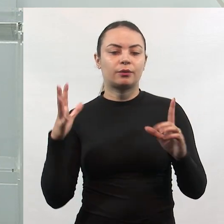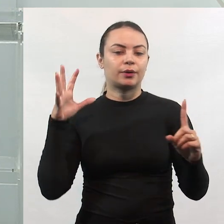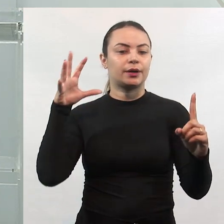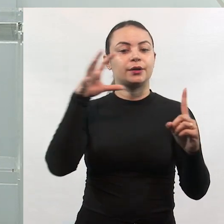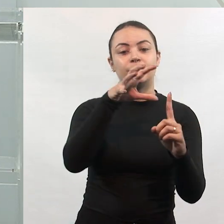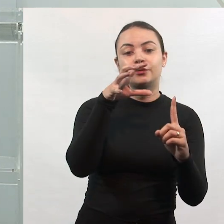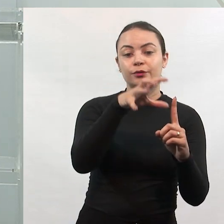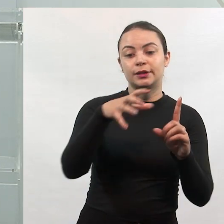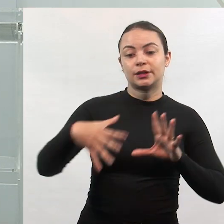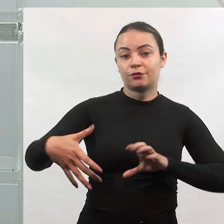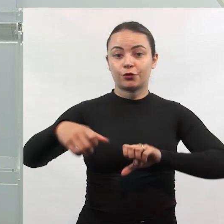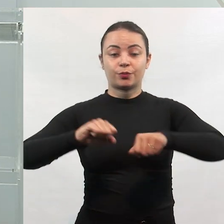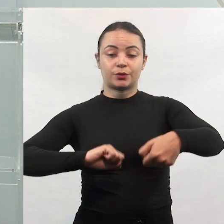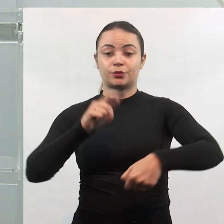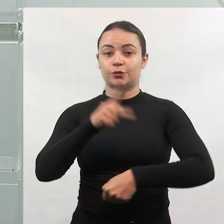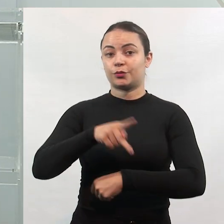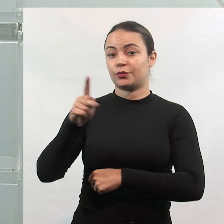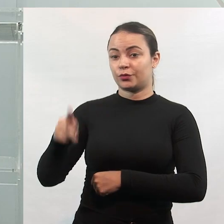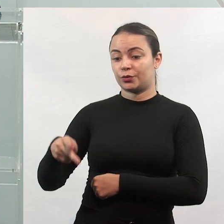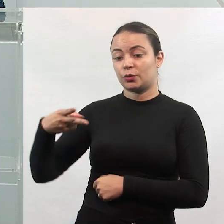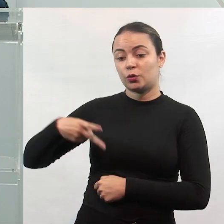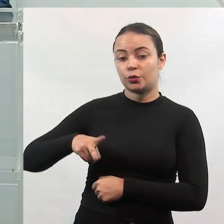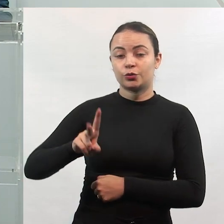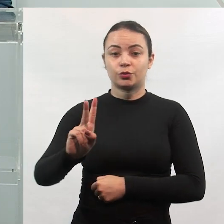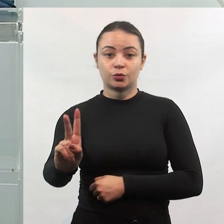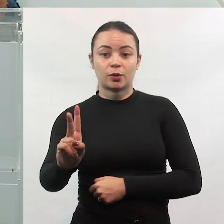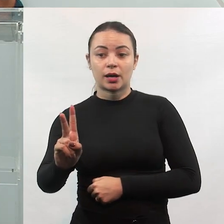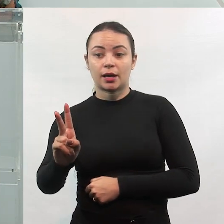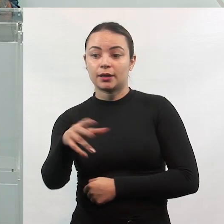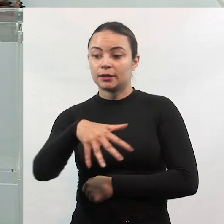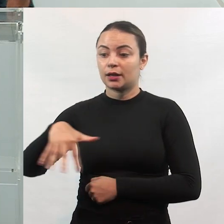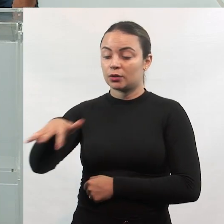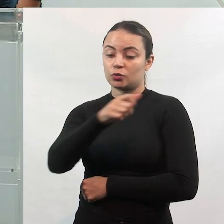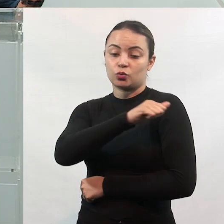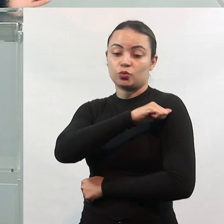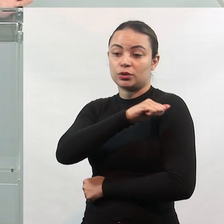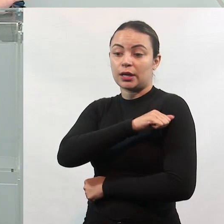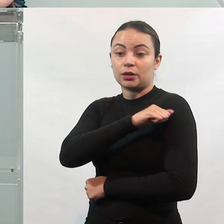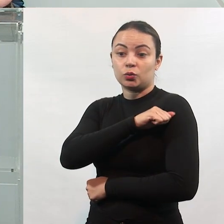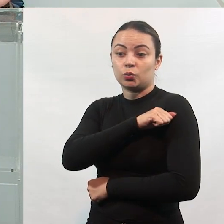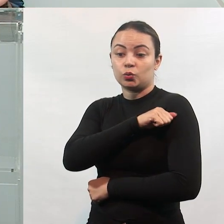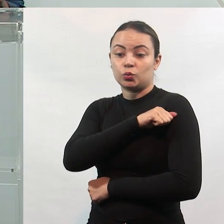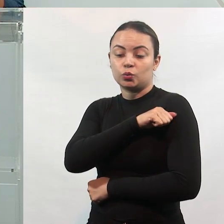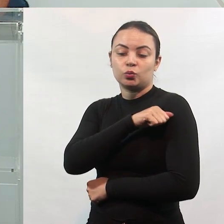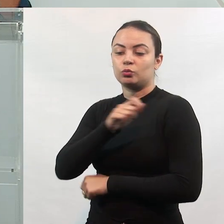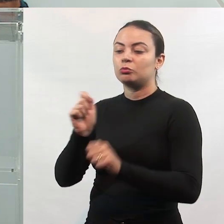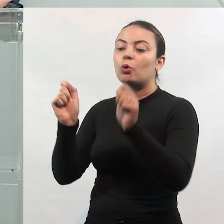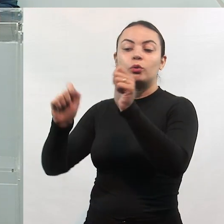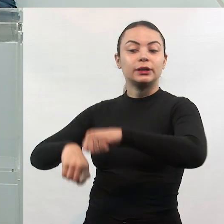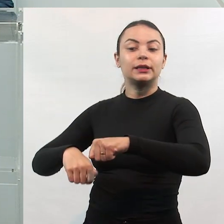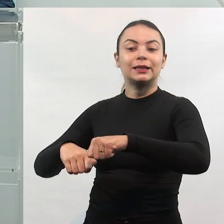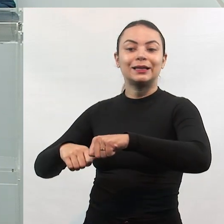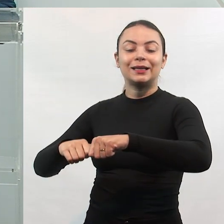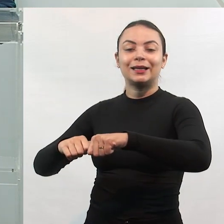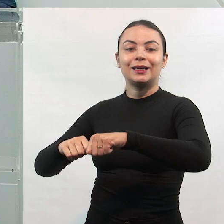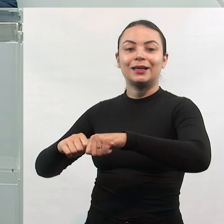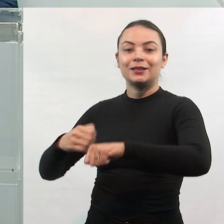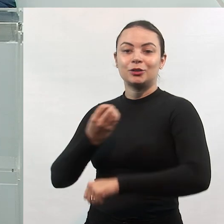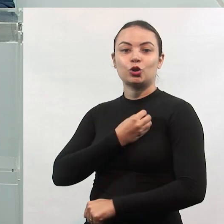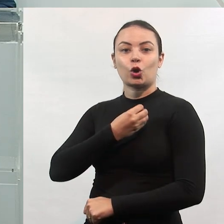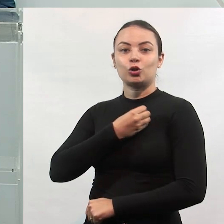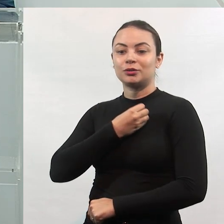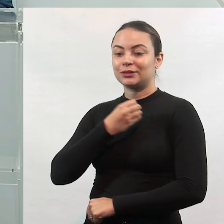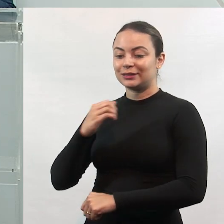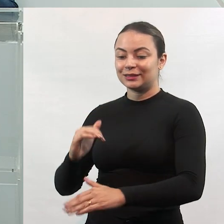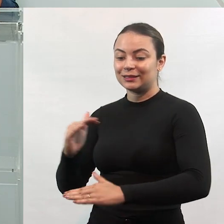da formação continuada de professores no desempenho acadêmico dos estudantes? Isso é um problema, né?